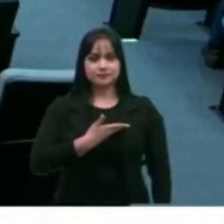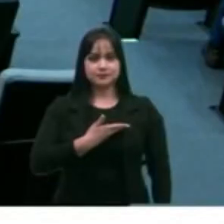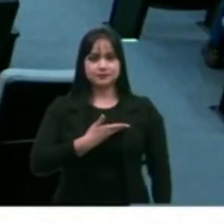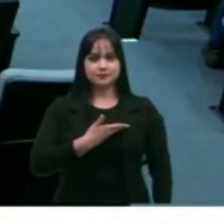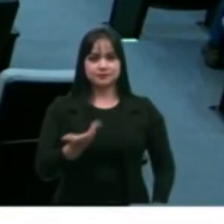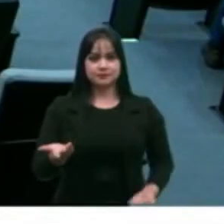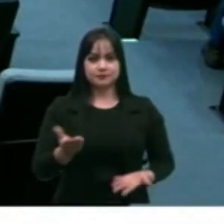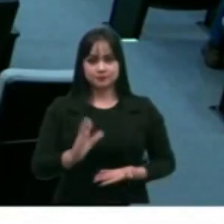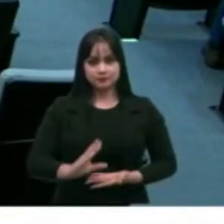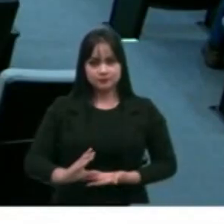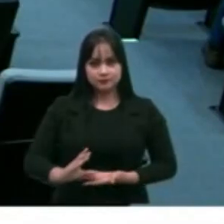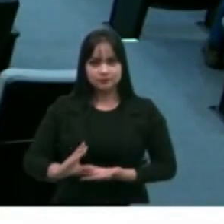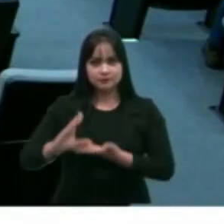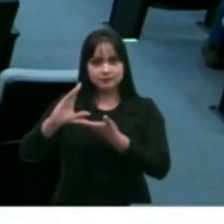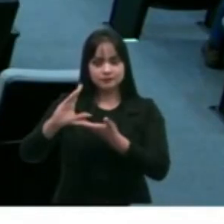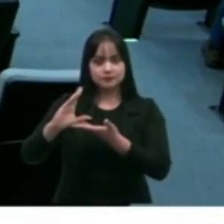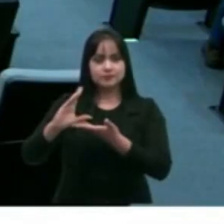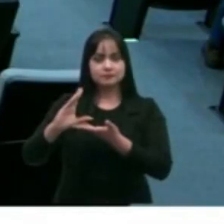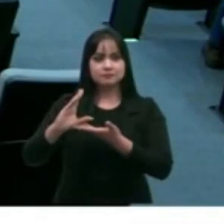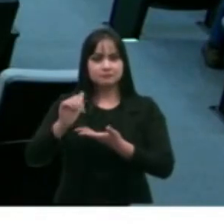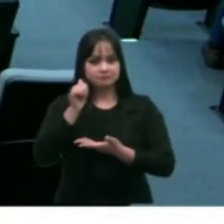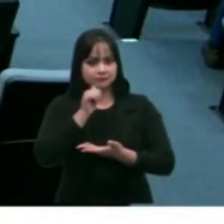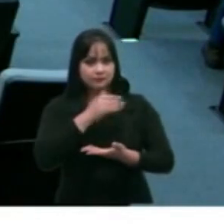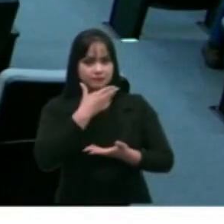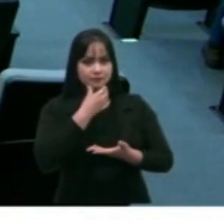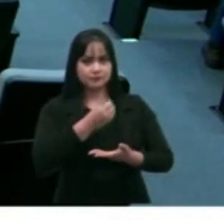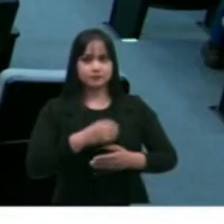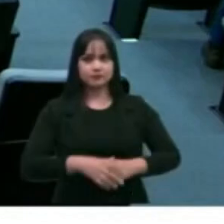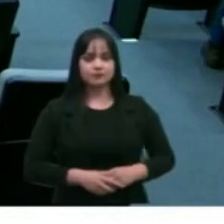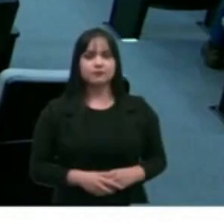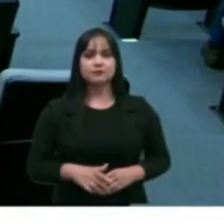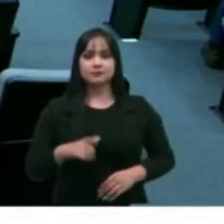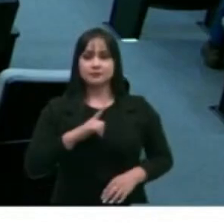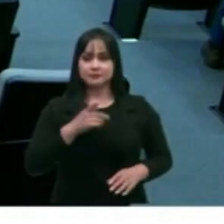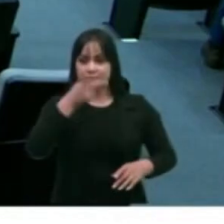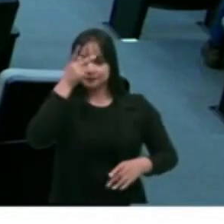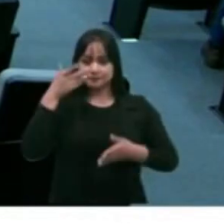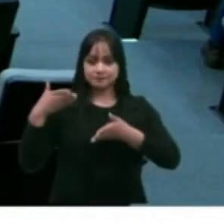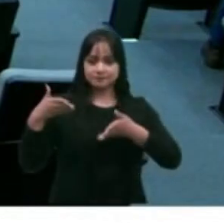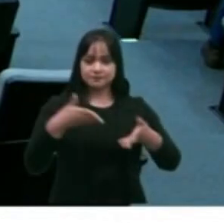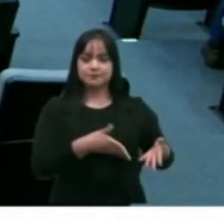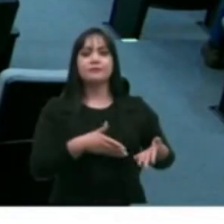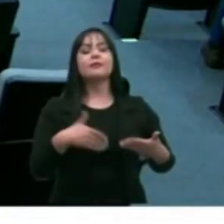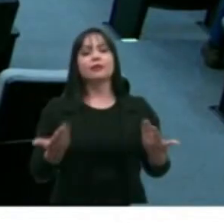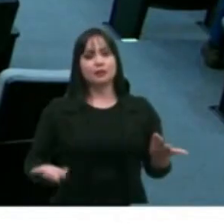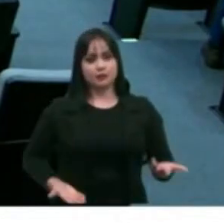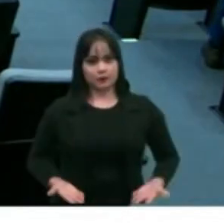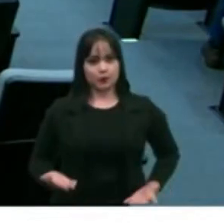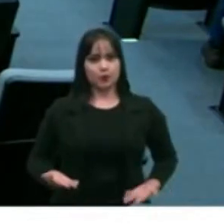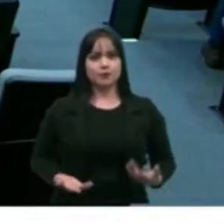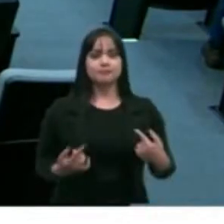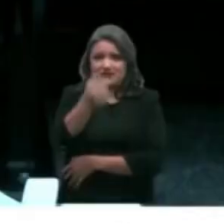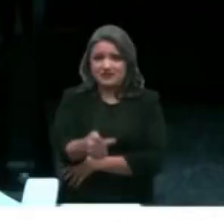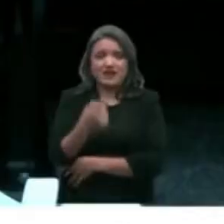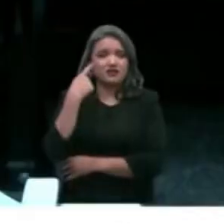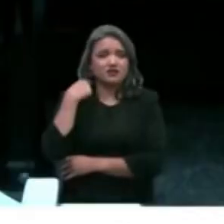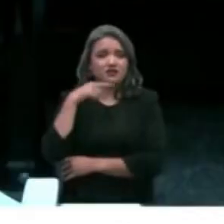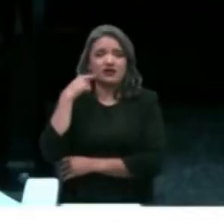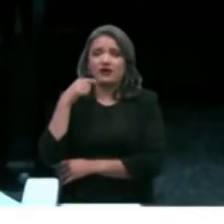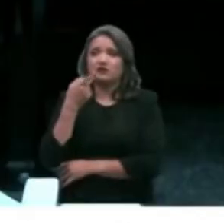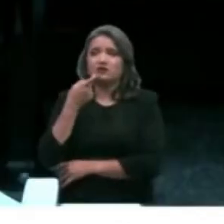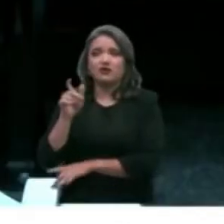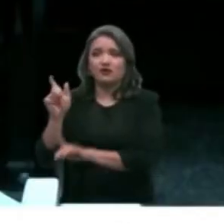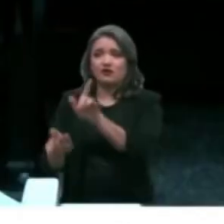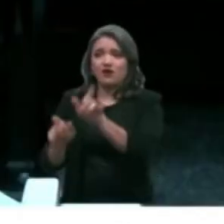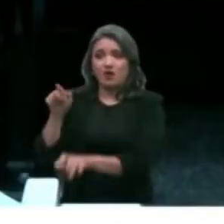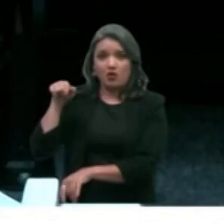por um relator do caso Conselheiro Sidney Madruga as provas apresentadas no procedimento confirmam a denúncia além